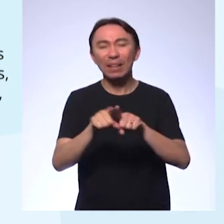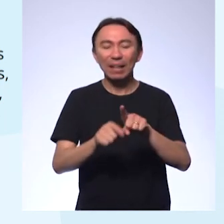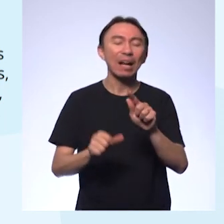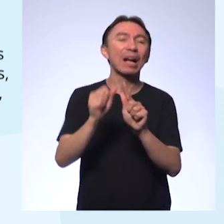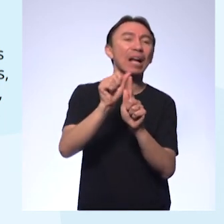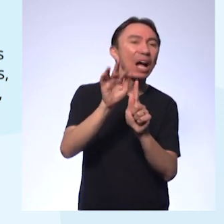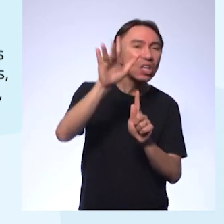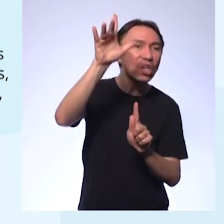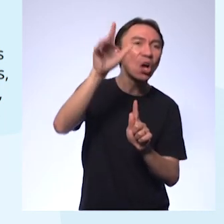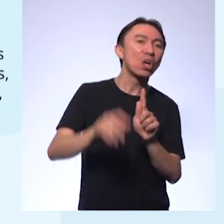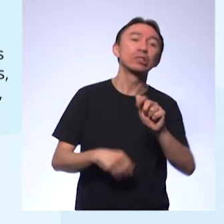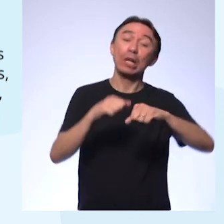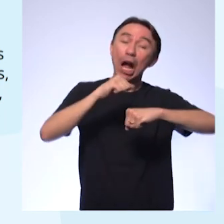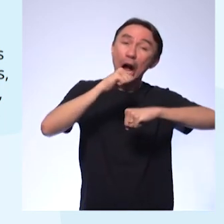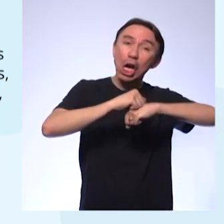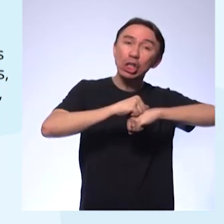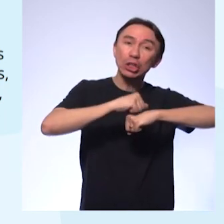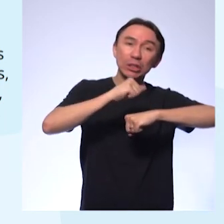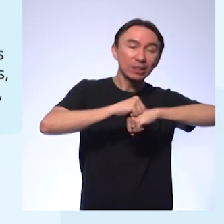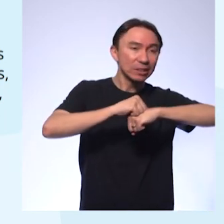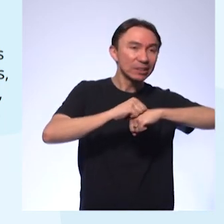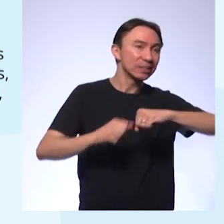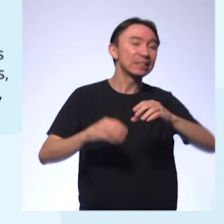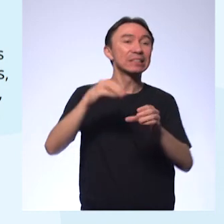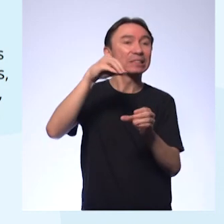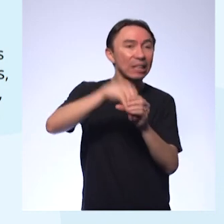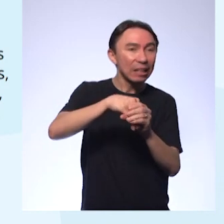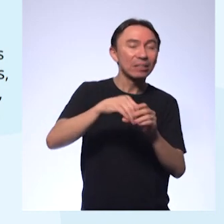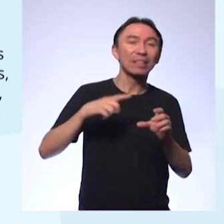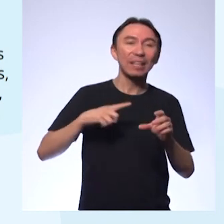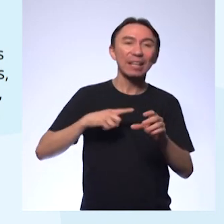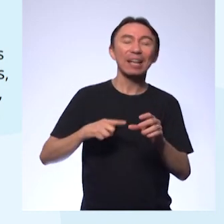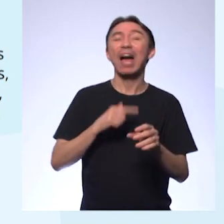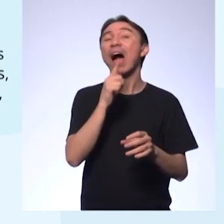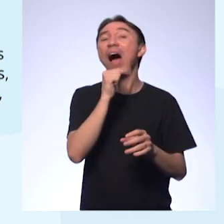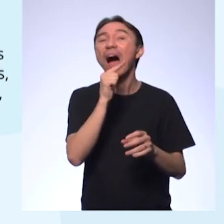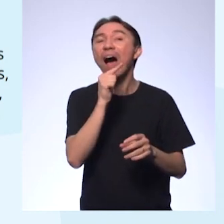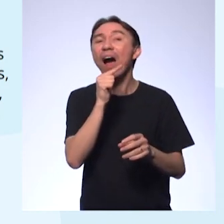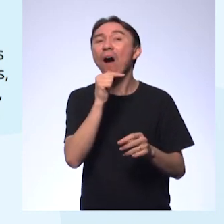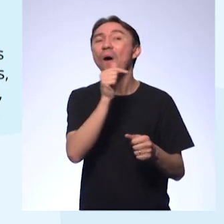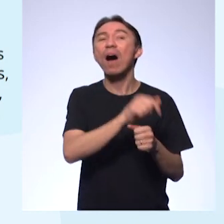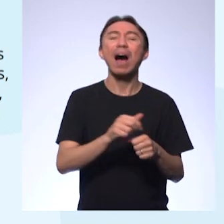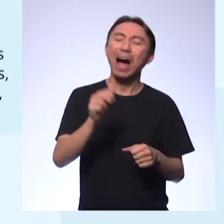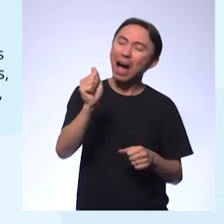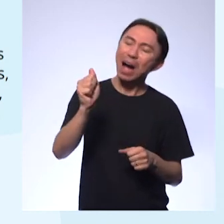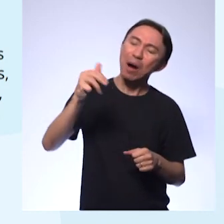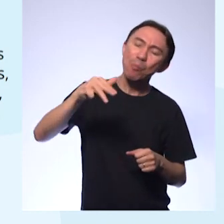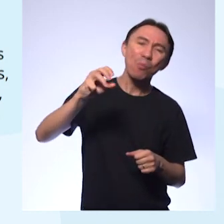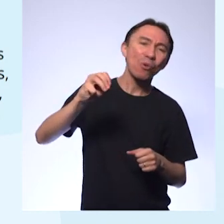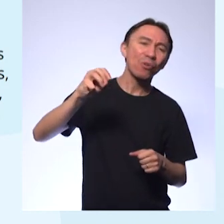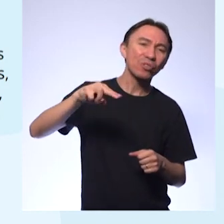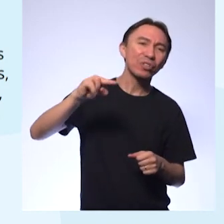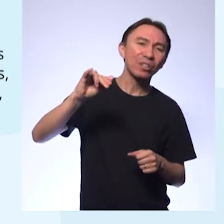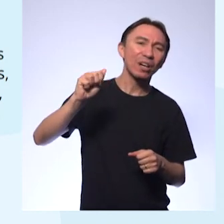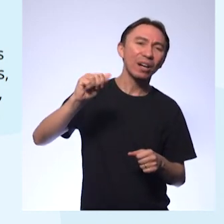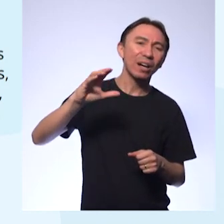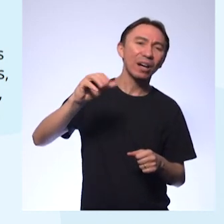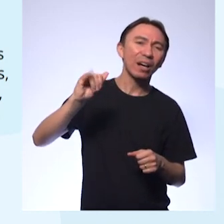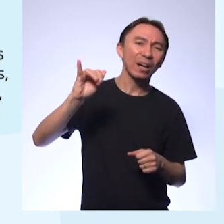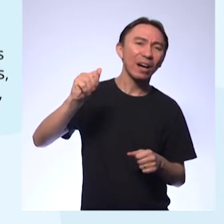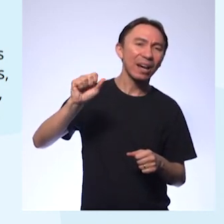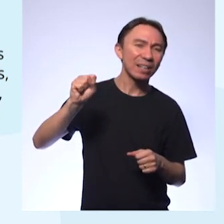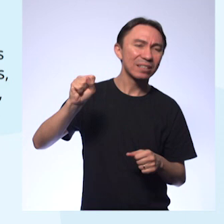sólida. Dentro da fração líquida, tem as águas amoniacais. O que são essas águas amoniacais? São os